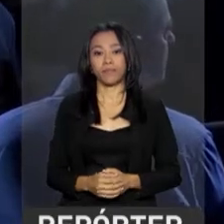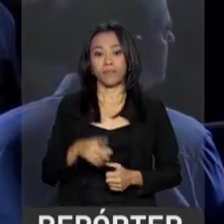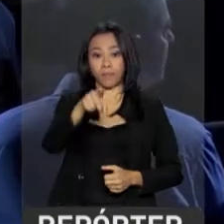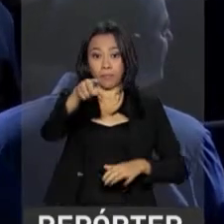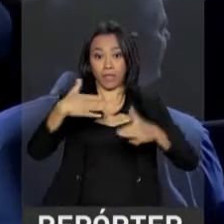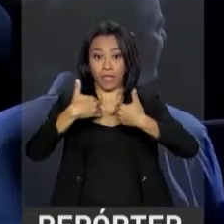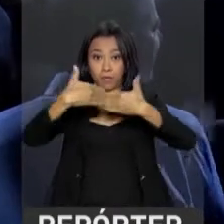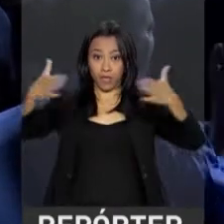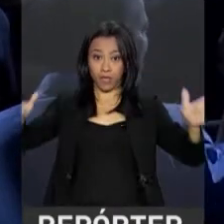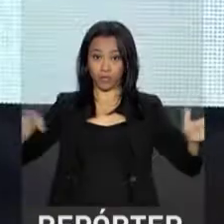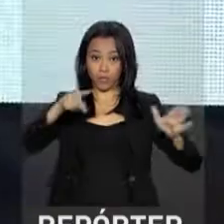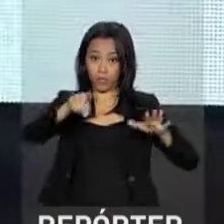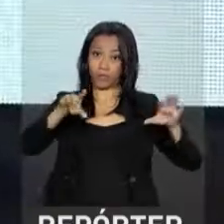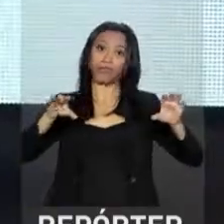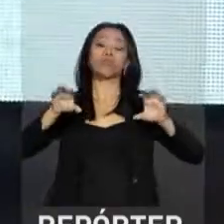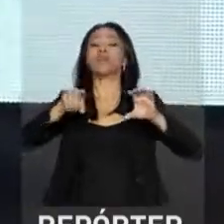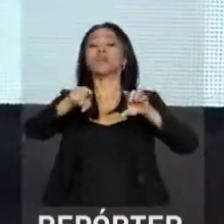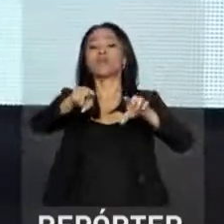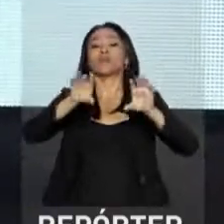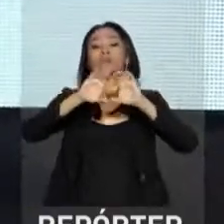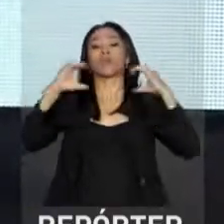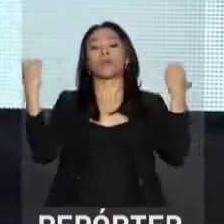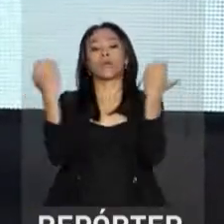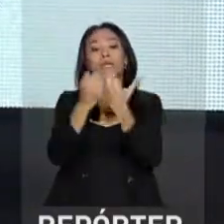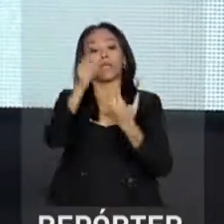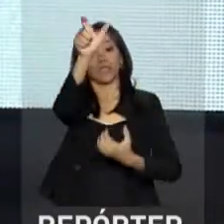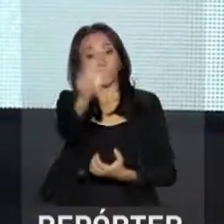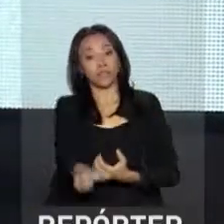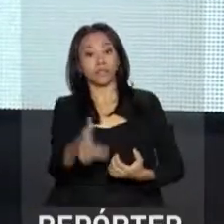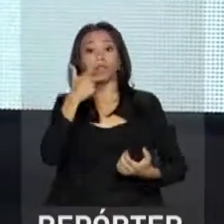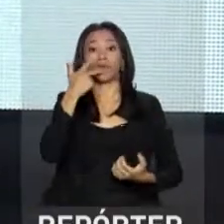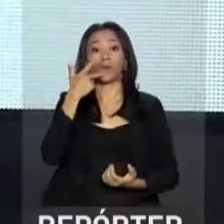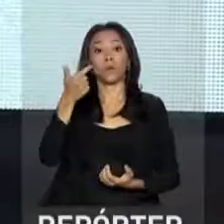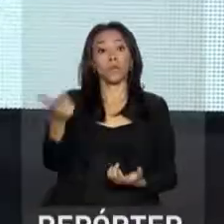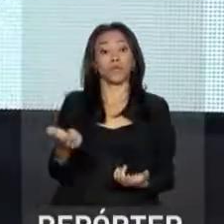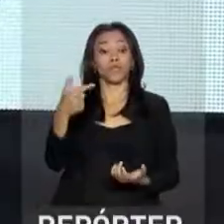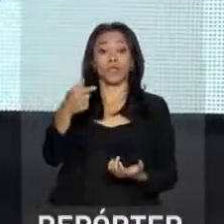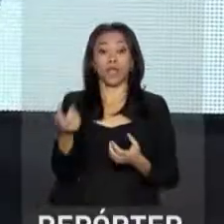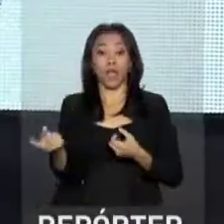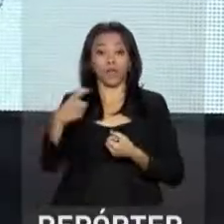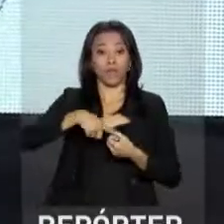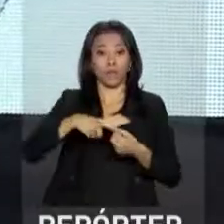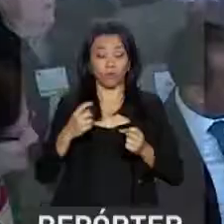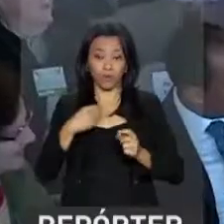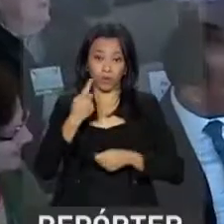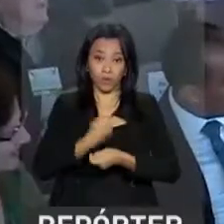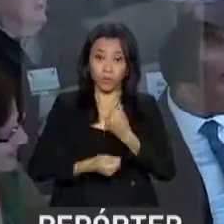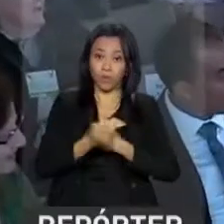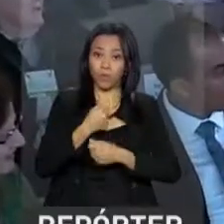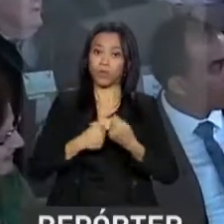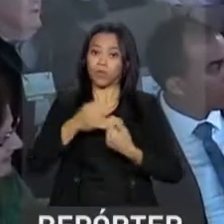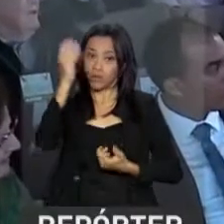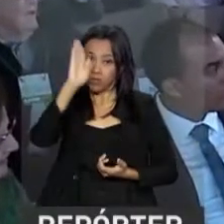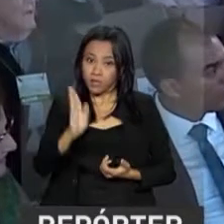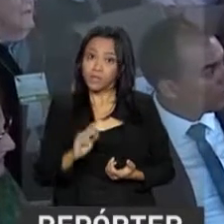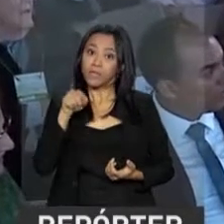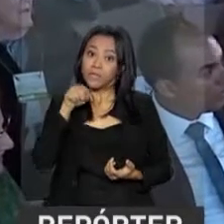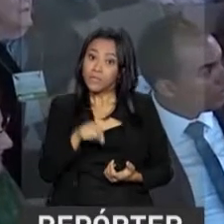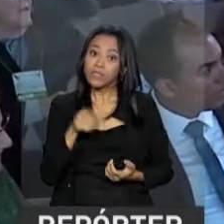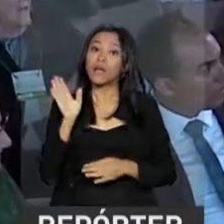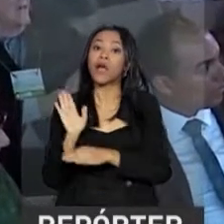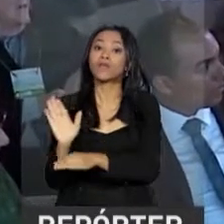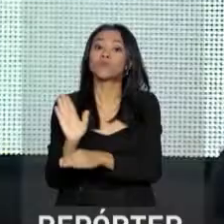Na abertura do evento, o ministro da Fazenda destacou que a retomada do crescimento da economia brasileira favorece diretamente